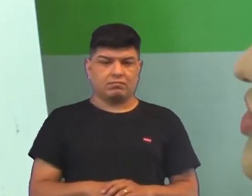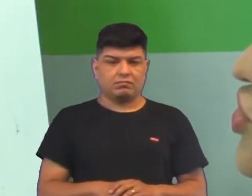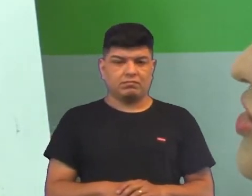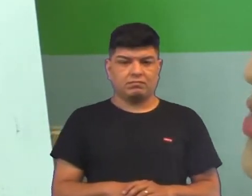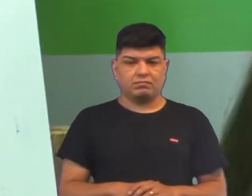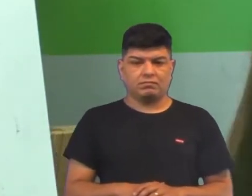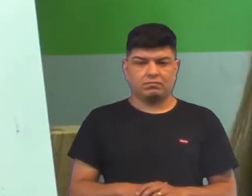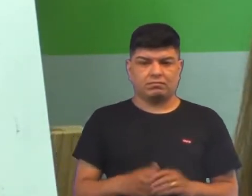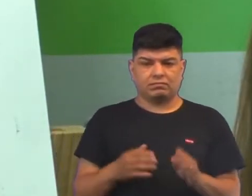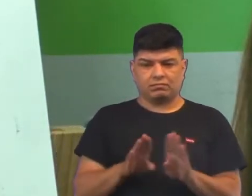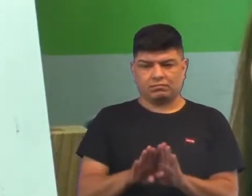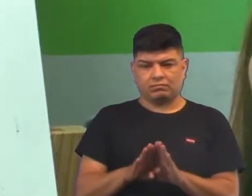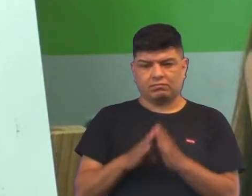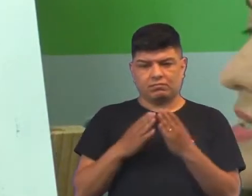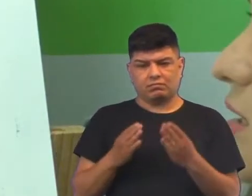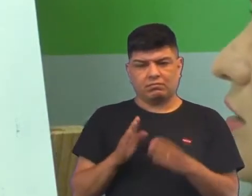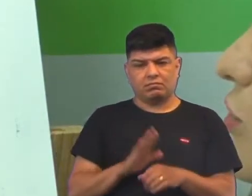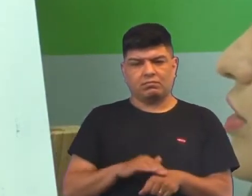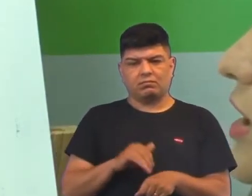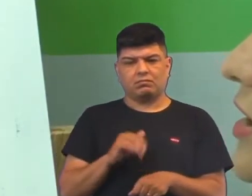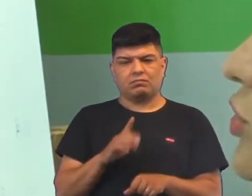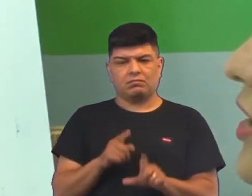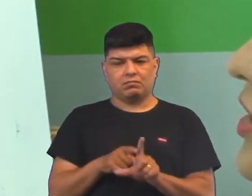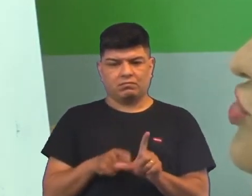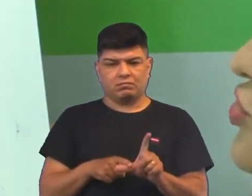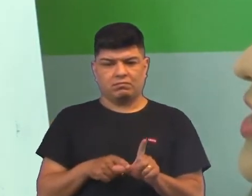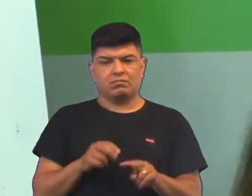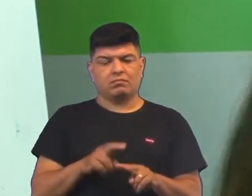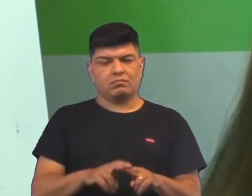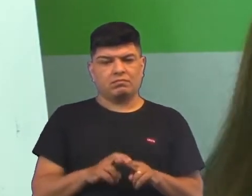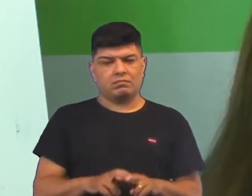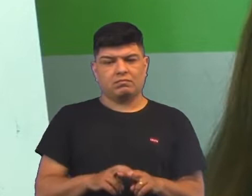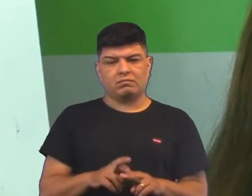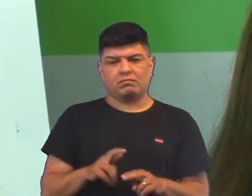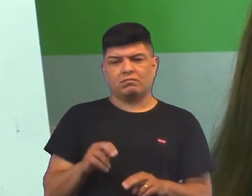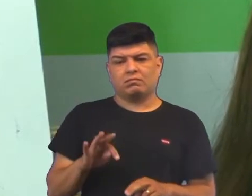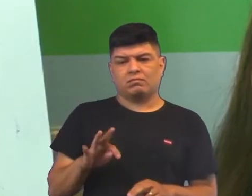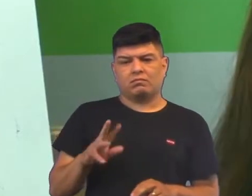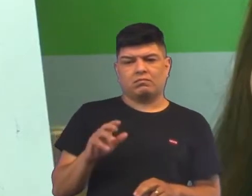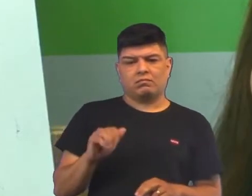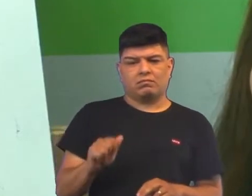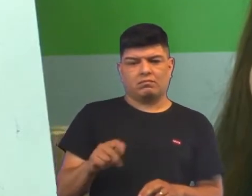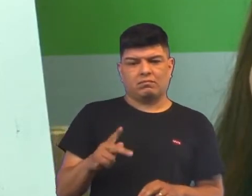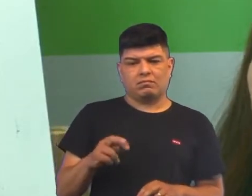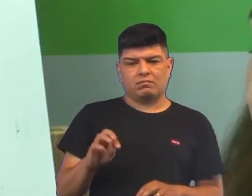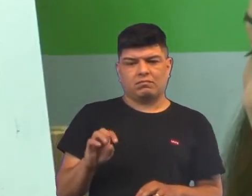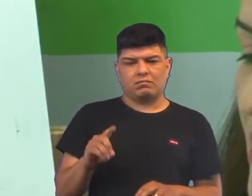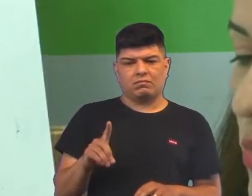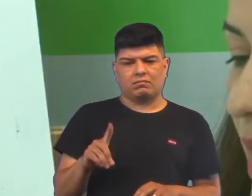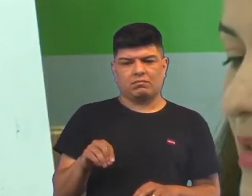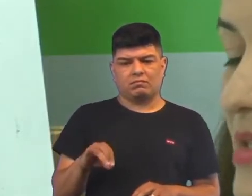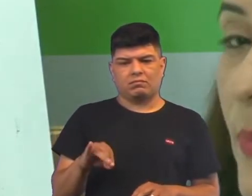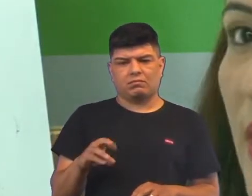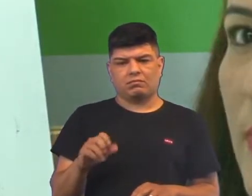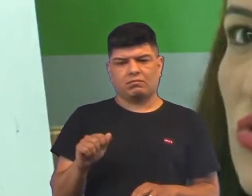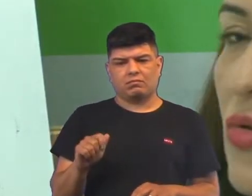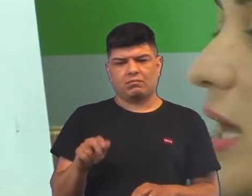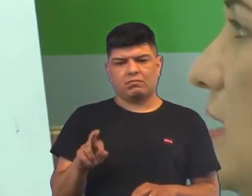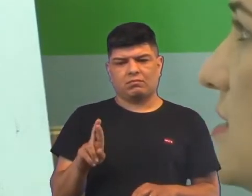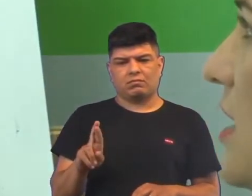ou fechando ou abrindo um pouco mais do que esse ângulo. Então, aqui eu digo que é uma reta perpendicular, tá? São